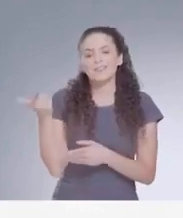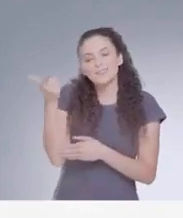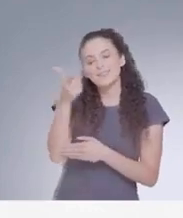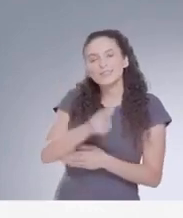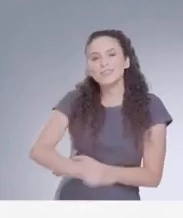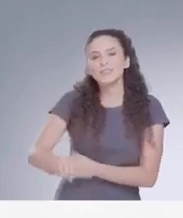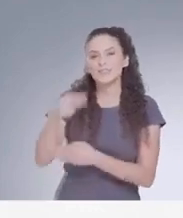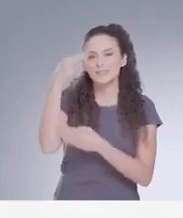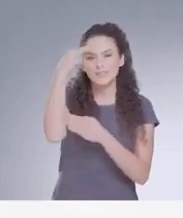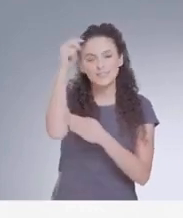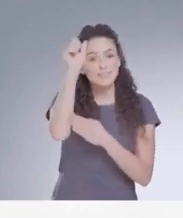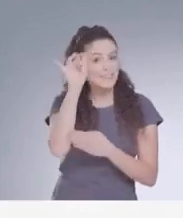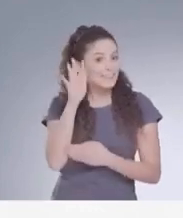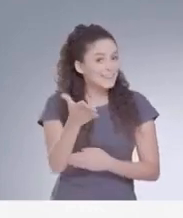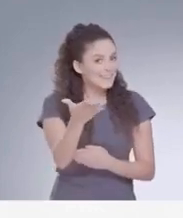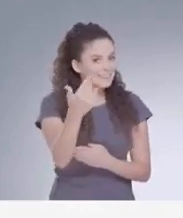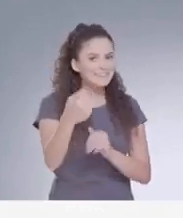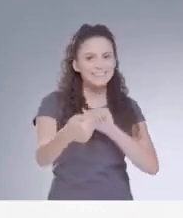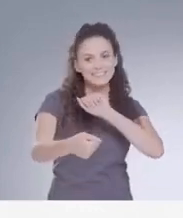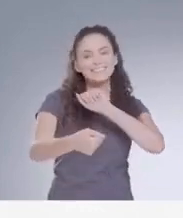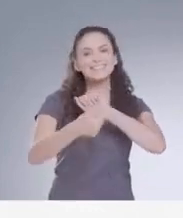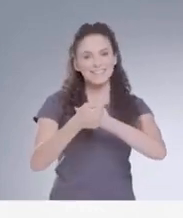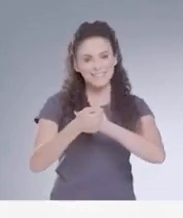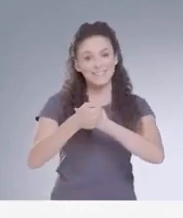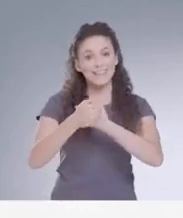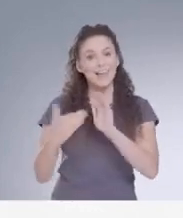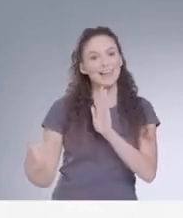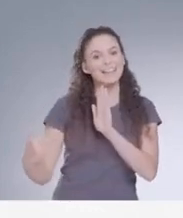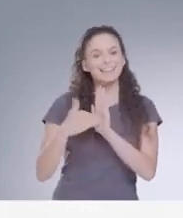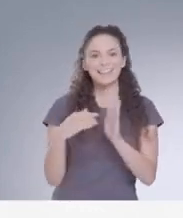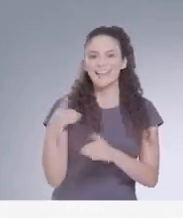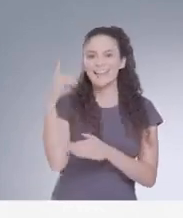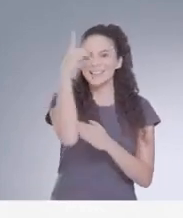de voltar a sonhar. Vamos juntos.